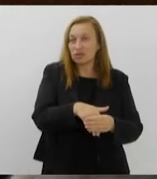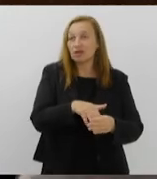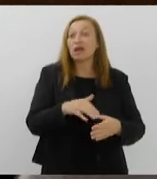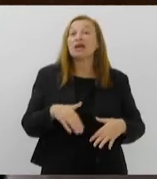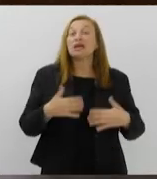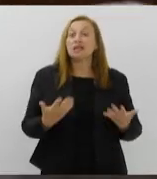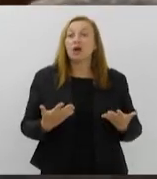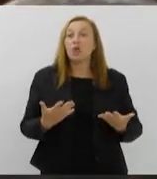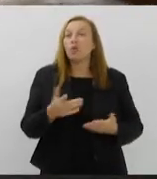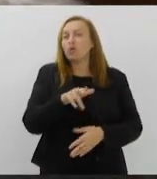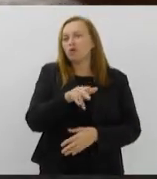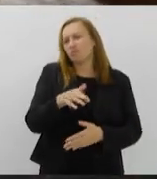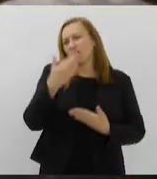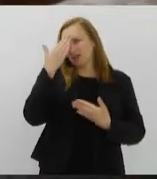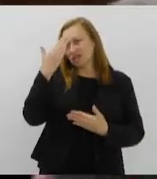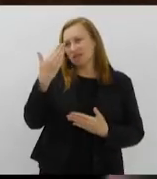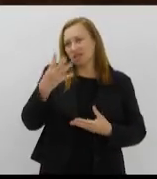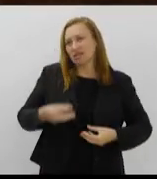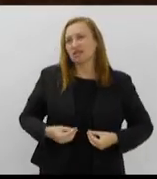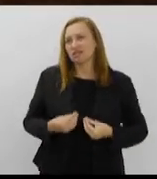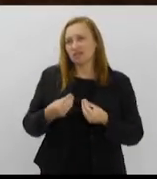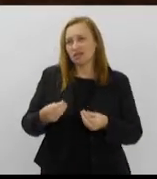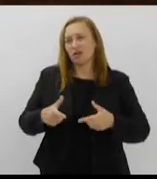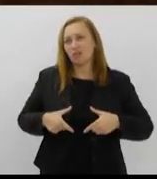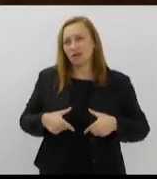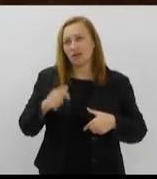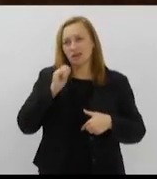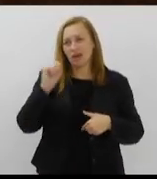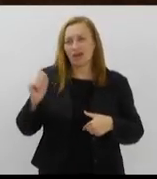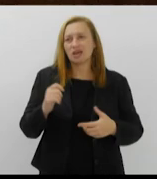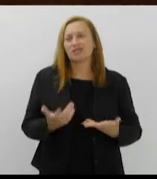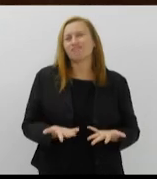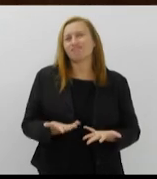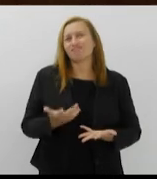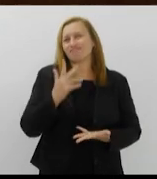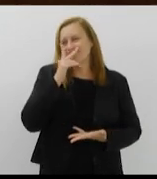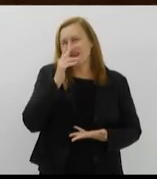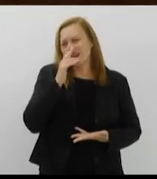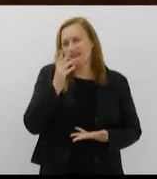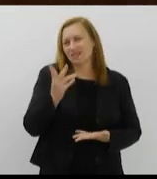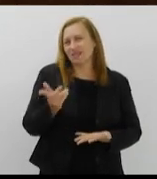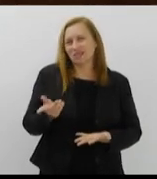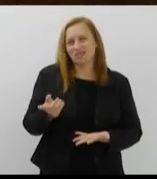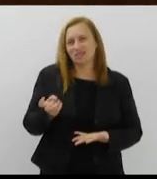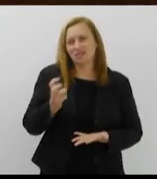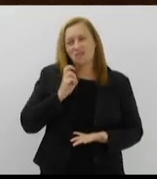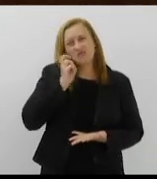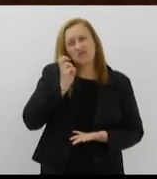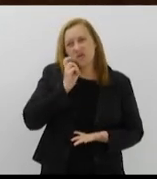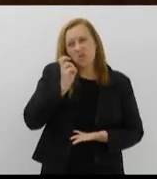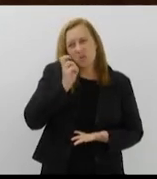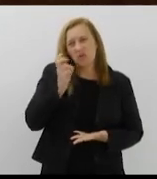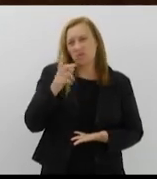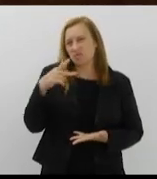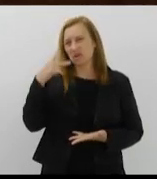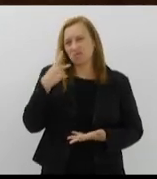medalha. Isso me parece, sinceramente, presidente, muito impertinente. Acho que isso envergonha o nosso